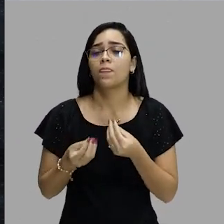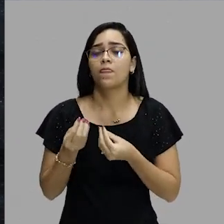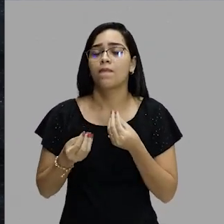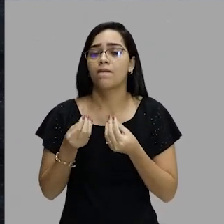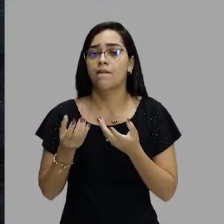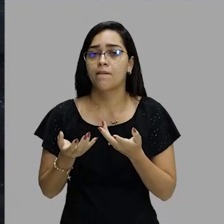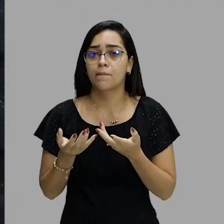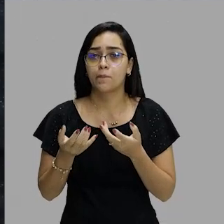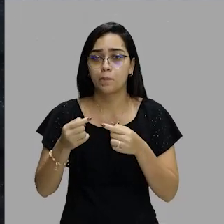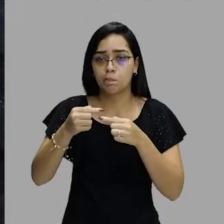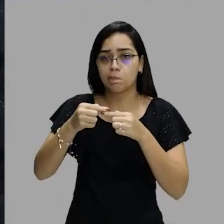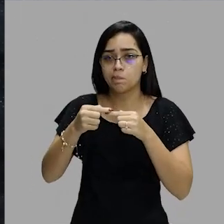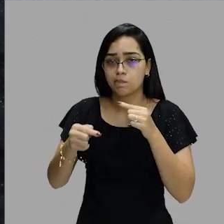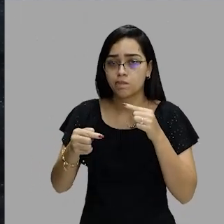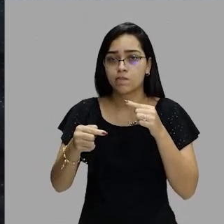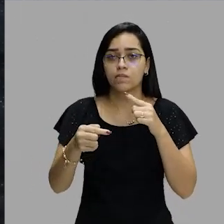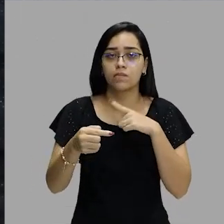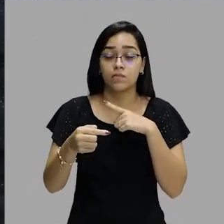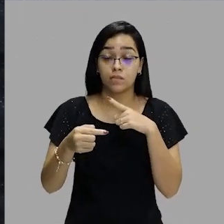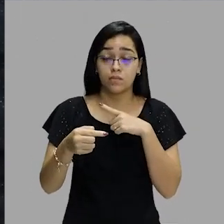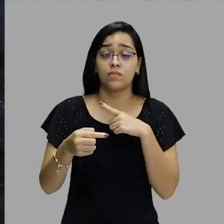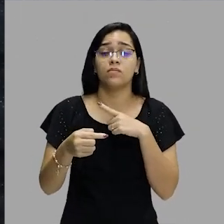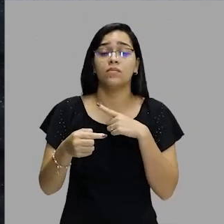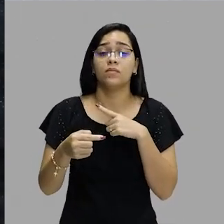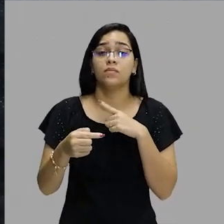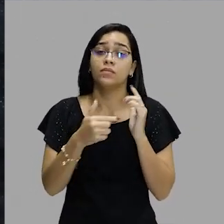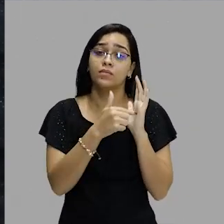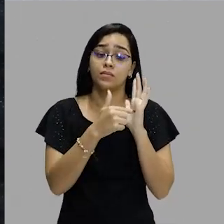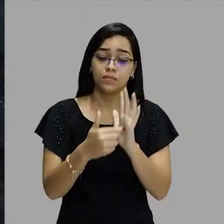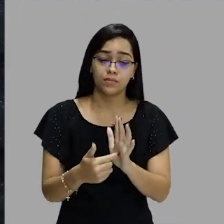essa discriminação institucionalizada